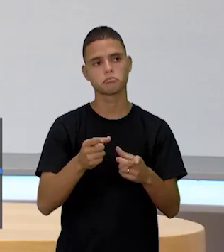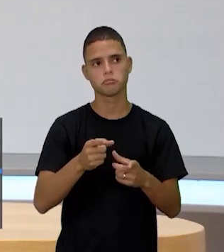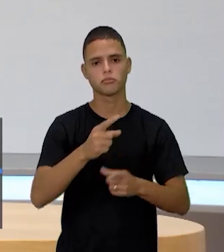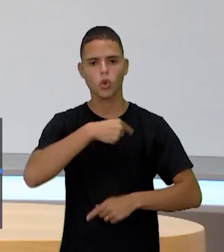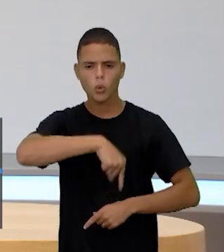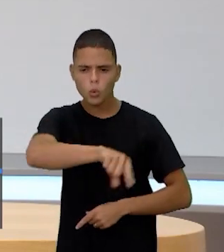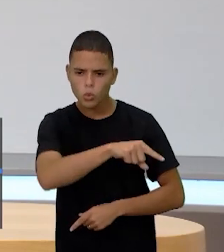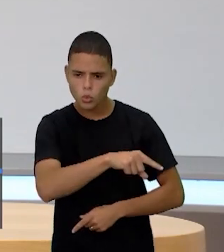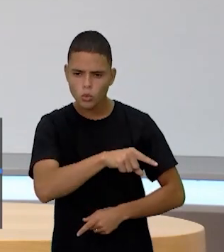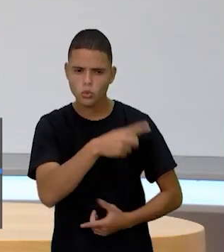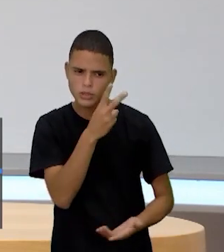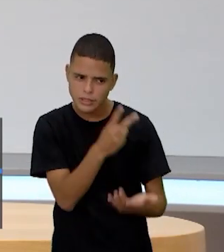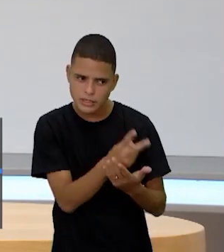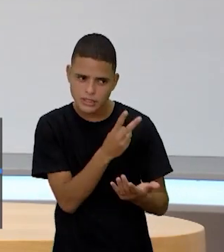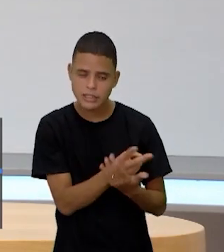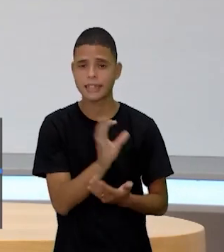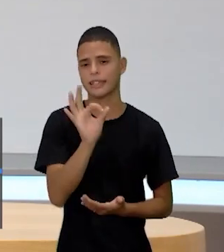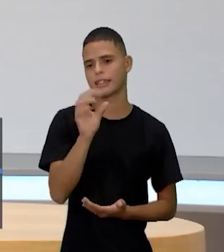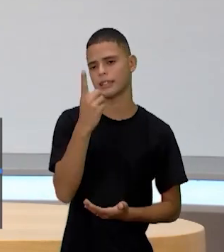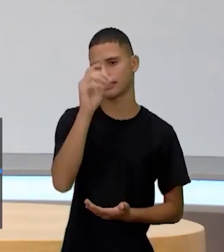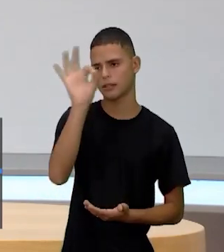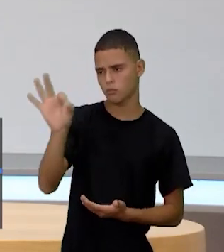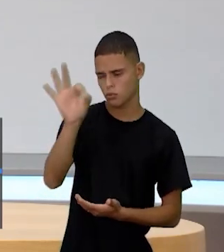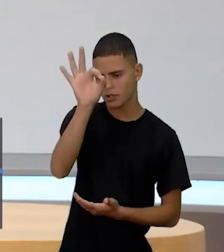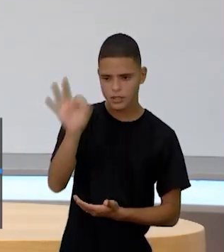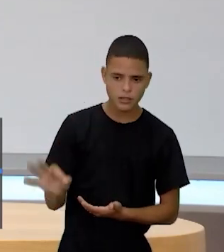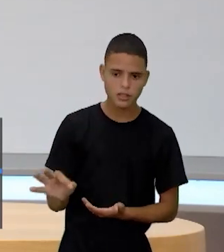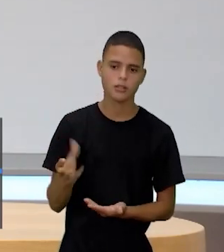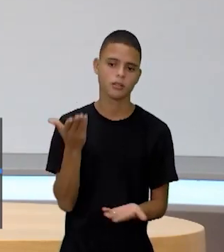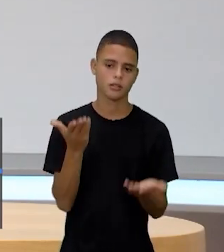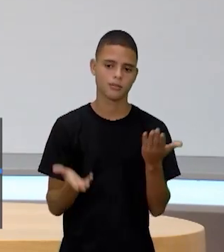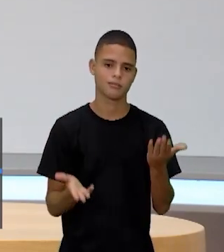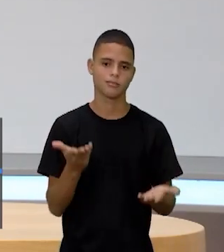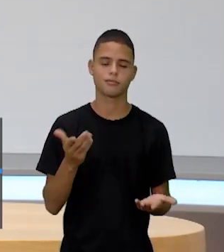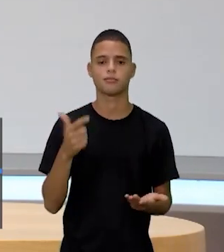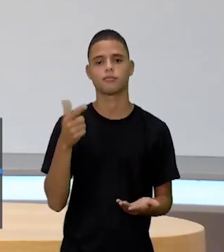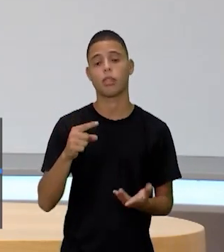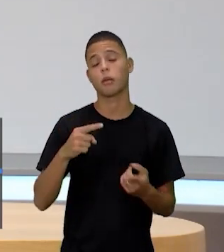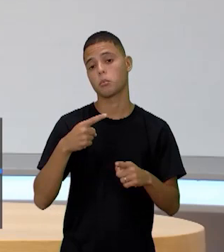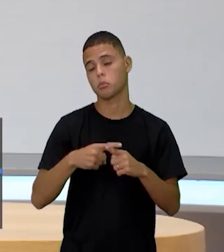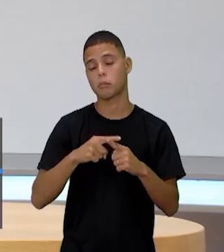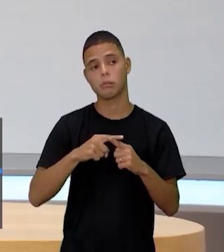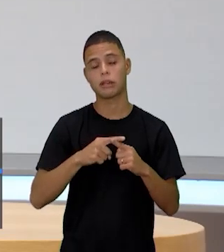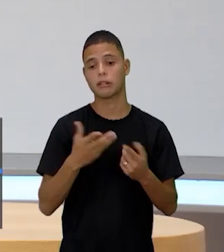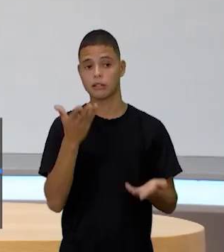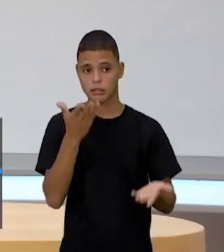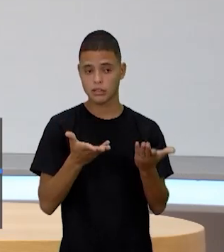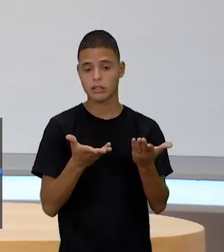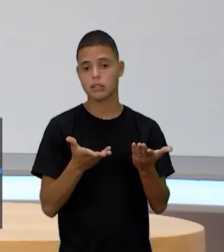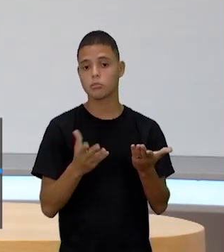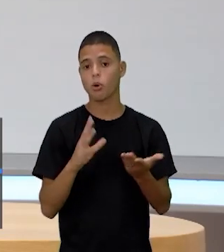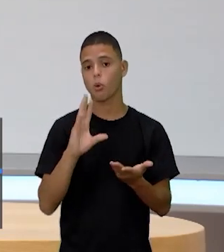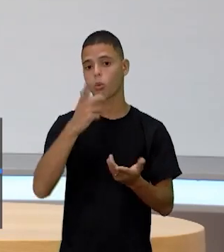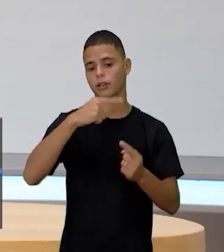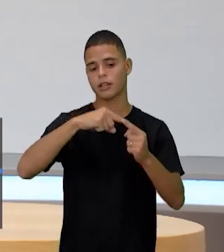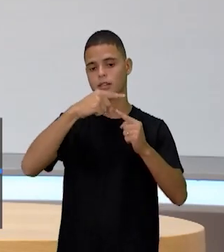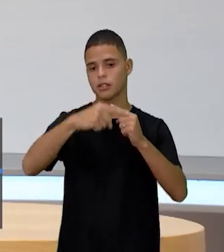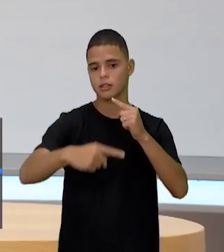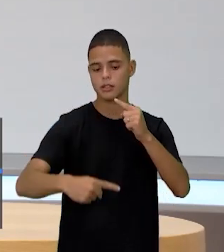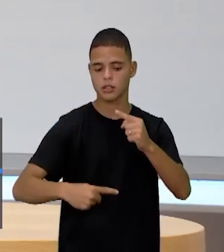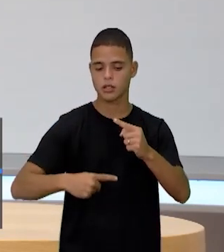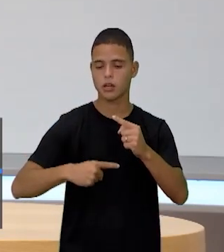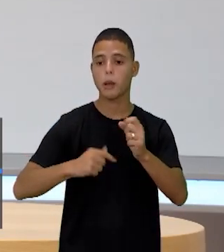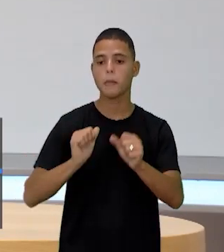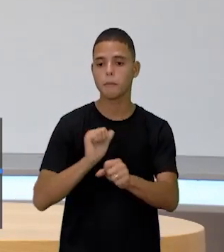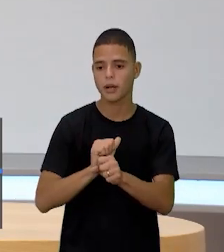em equilíbrio, né? Porque se ficar em equilíbrio, não tem os ciclos acontecendo. Elas tendem, né, as coisas tendem a